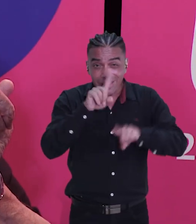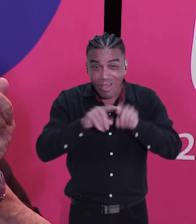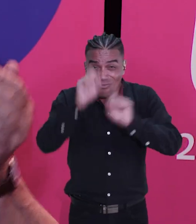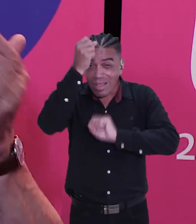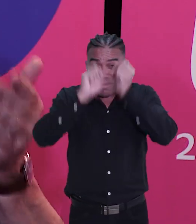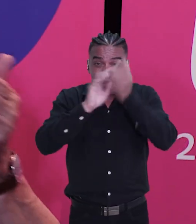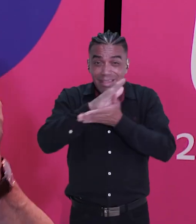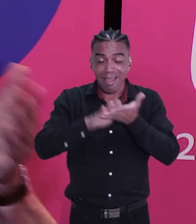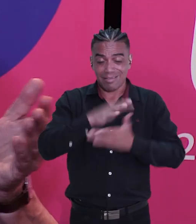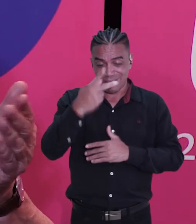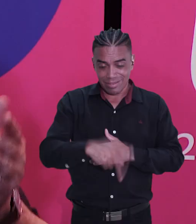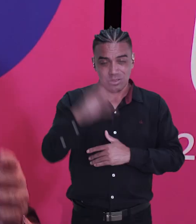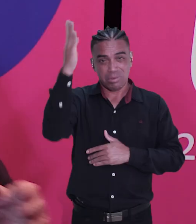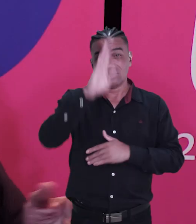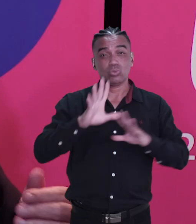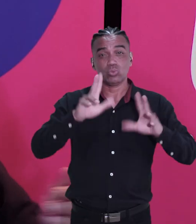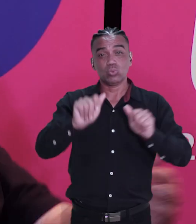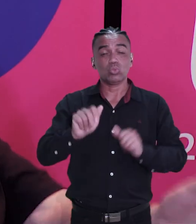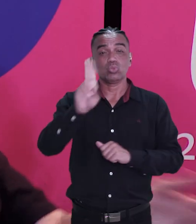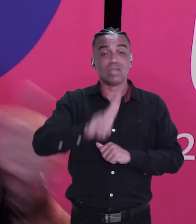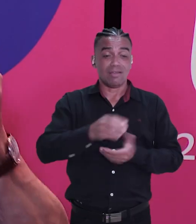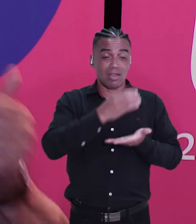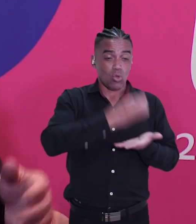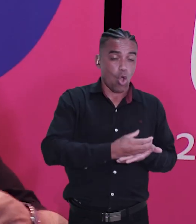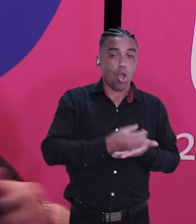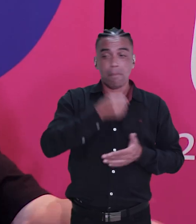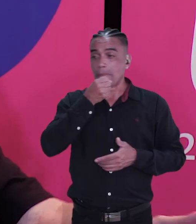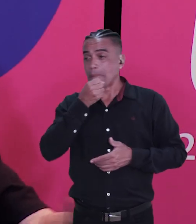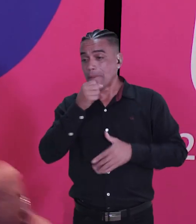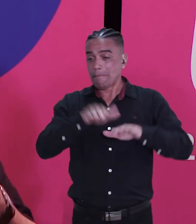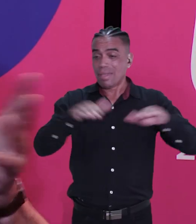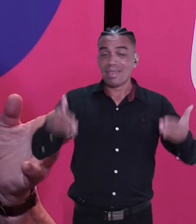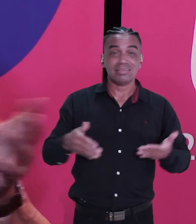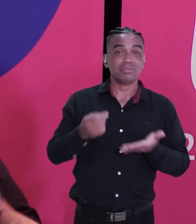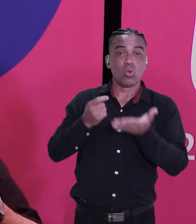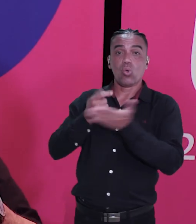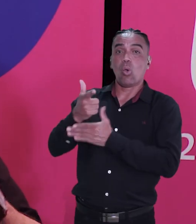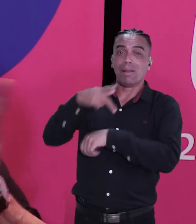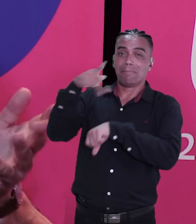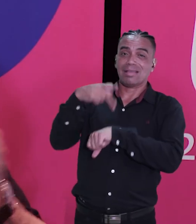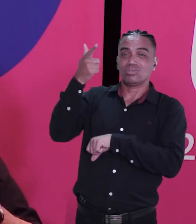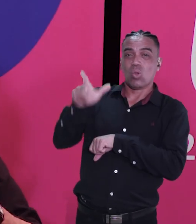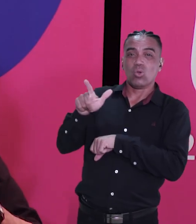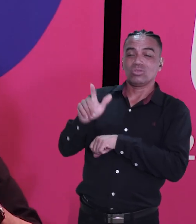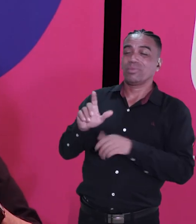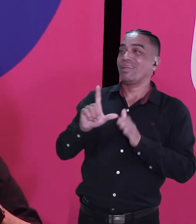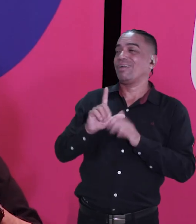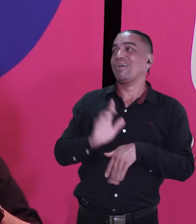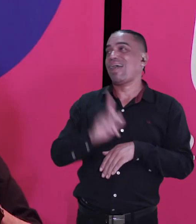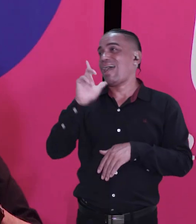época, né? Então, tudo que se usava aqui, qualquer coisa, até esse copo, esse microfone, essa mesa, tudo tinha que vir de fora. O Brasil era de um atraso